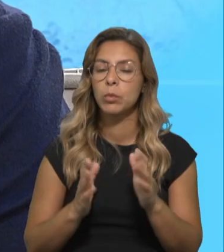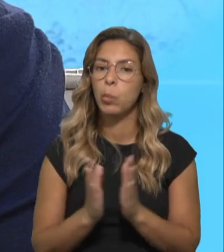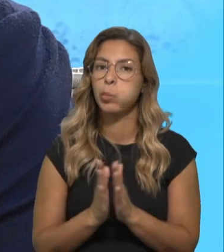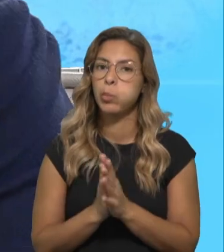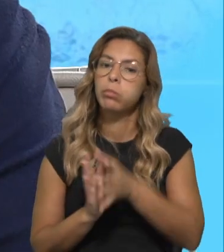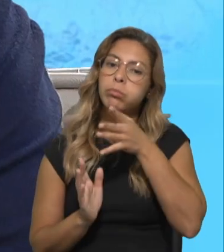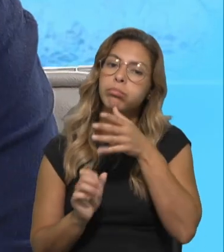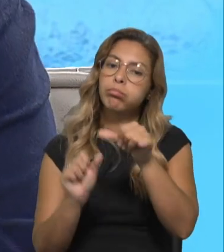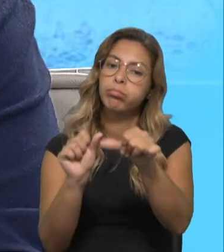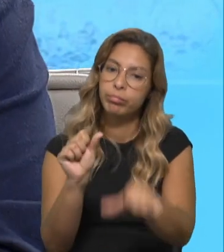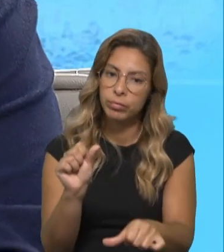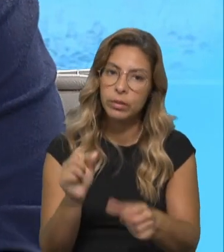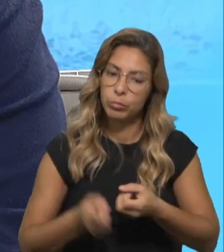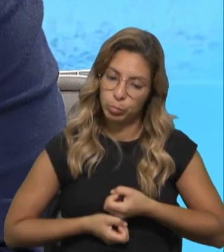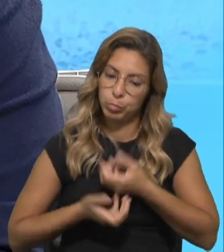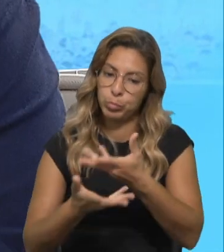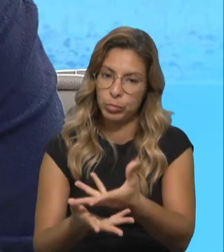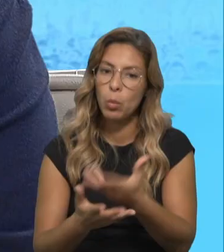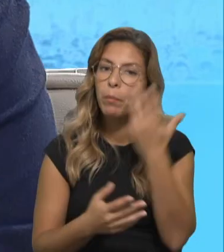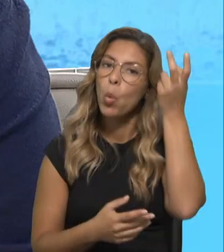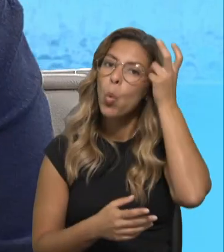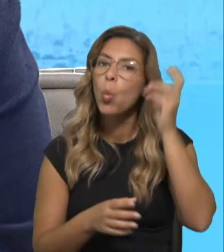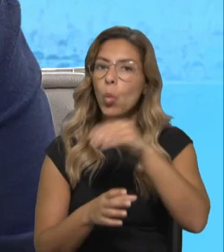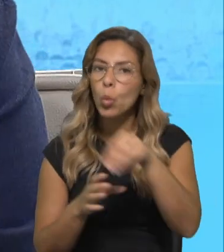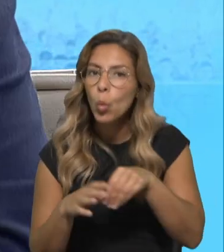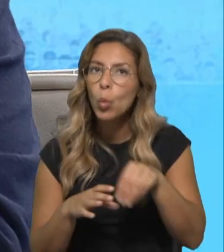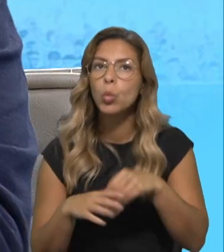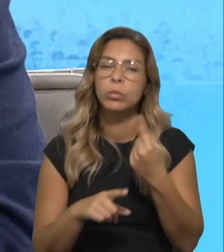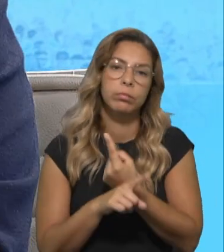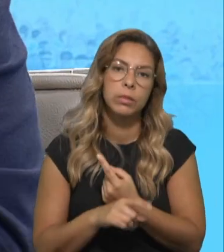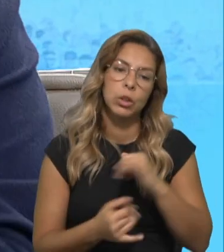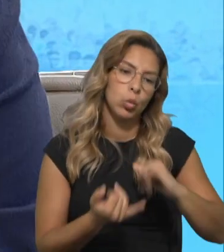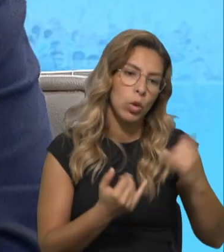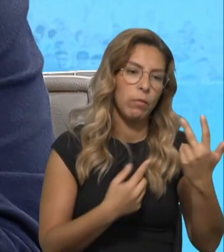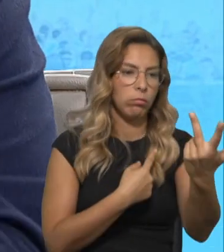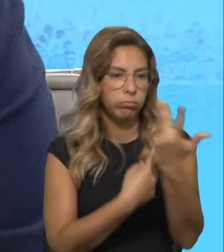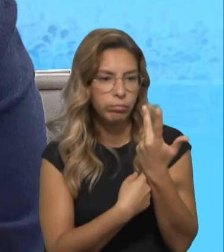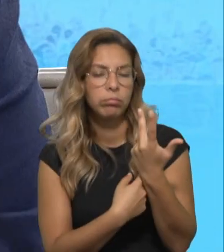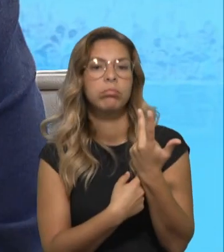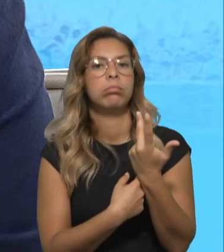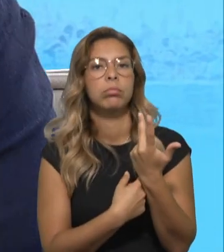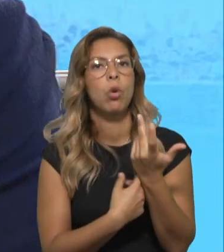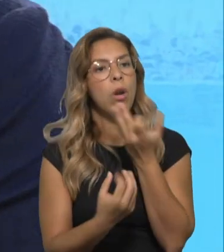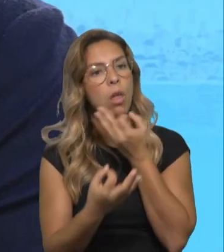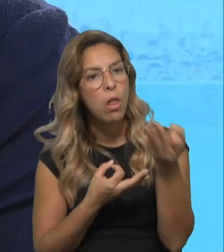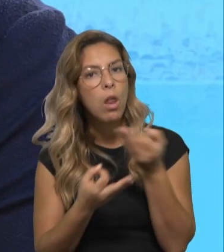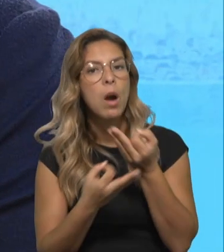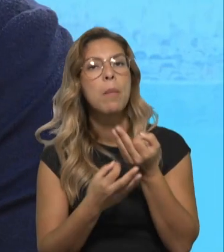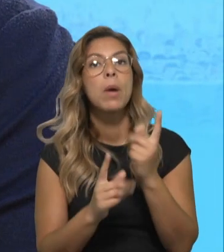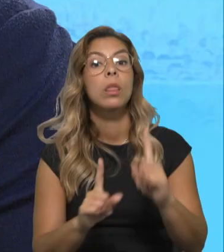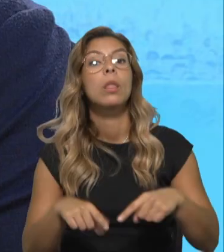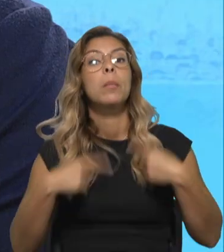que a nível de conteúdos no ambiente digital, filmar uma homilia, falar, mas